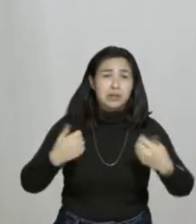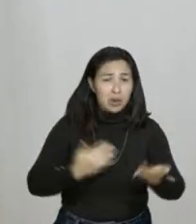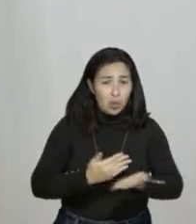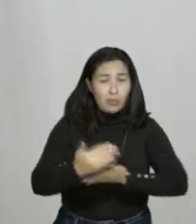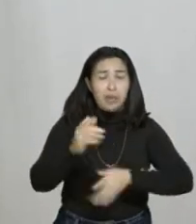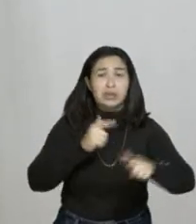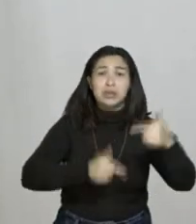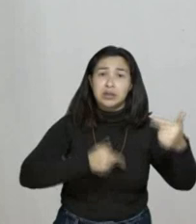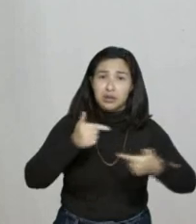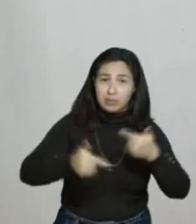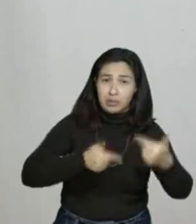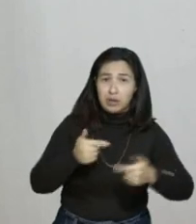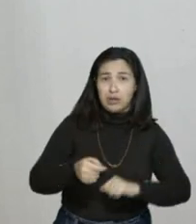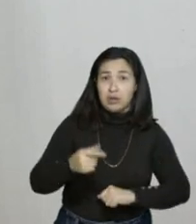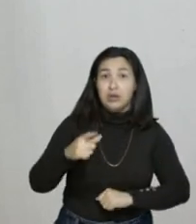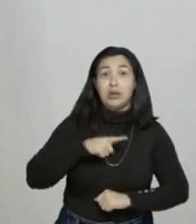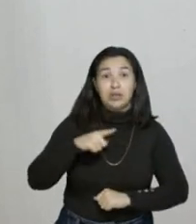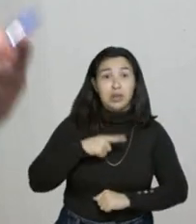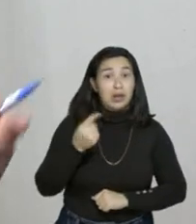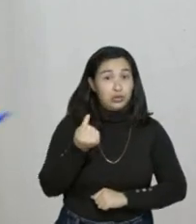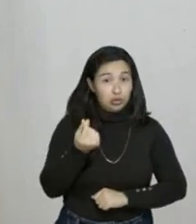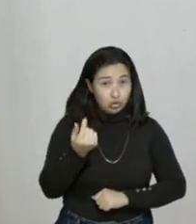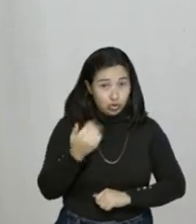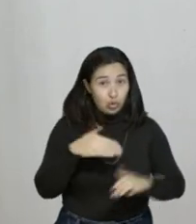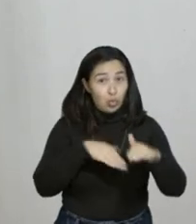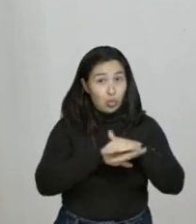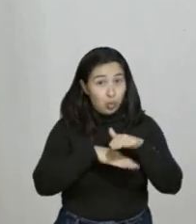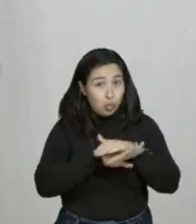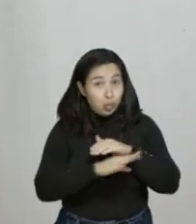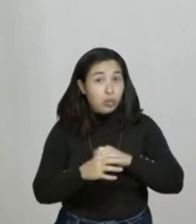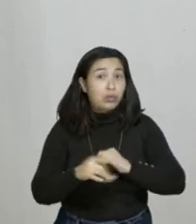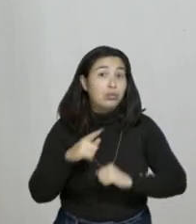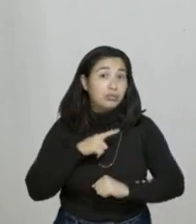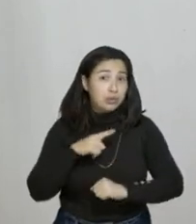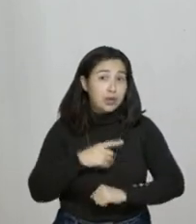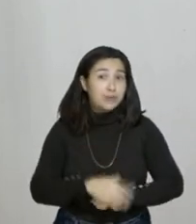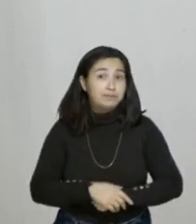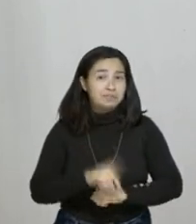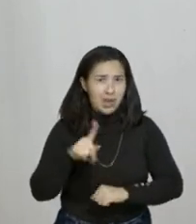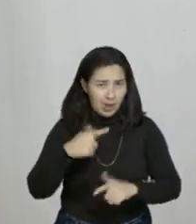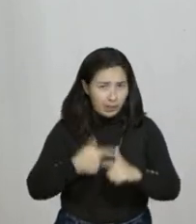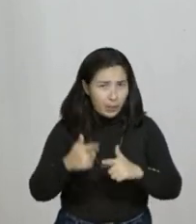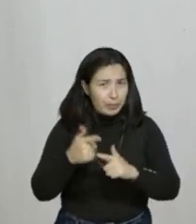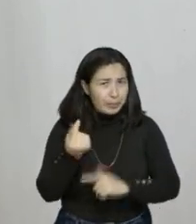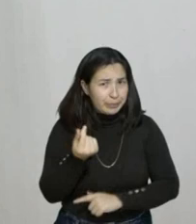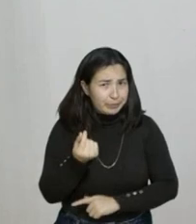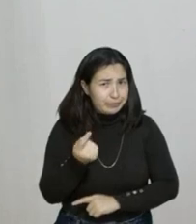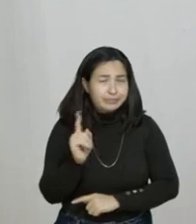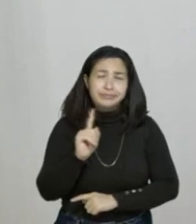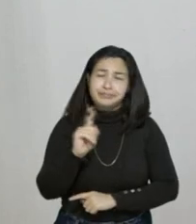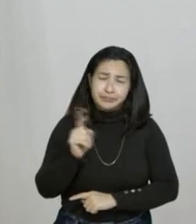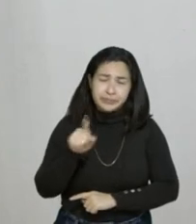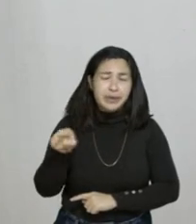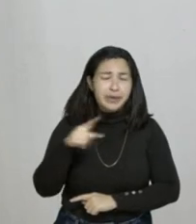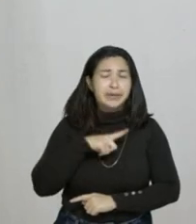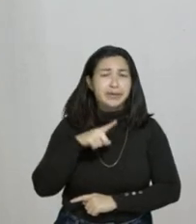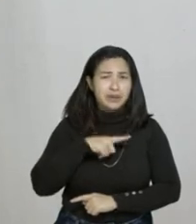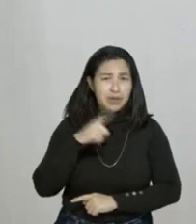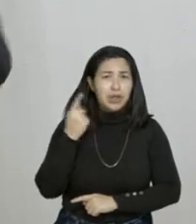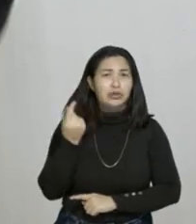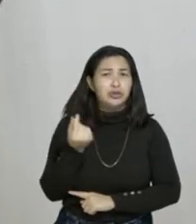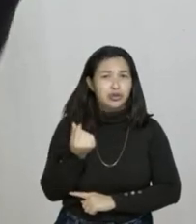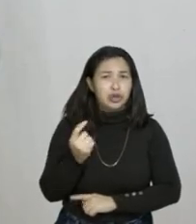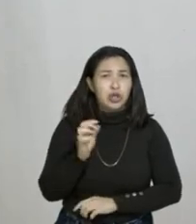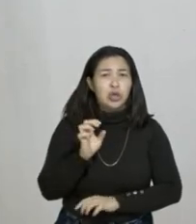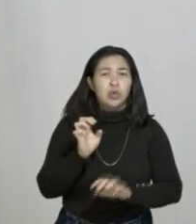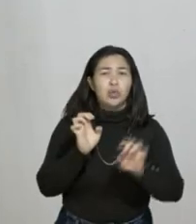em caixa o governo tem se fosse um problema financeiro não é problema financeiro governo tem condições sim tem estrutura